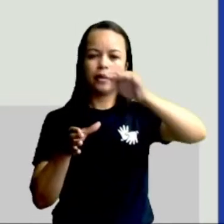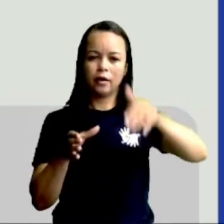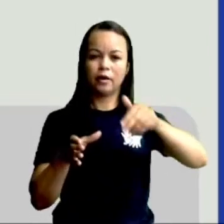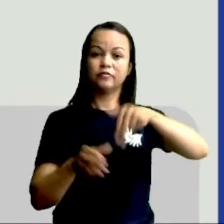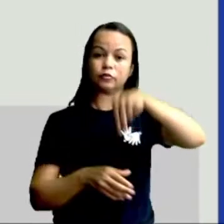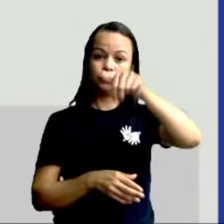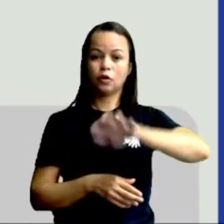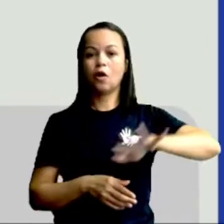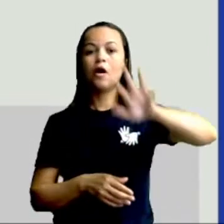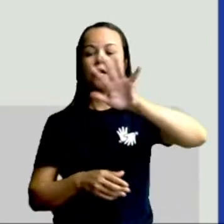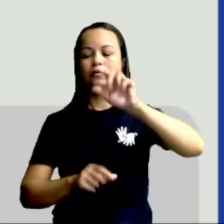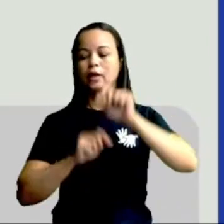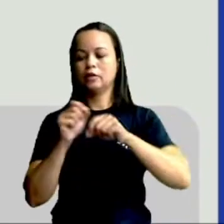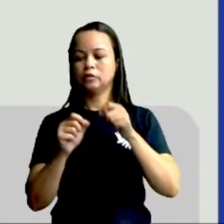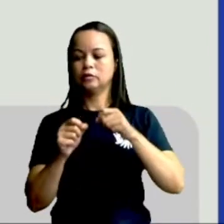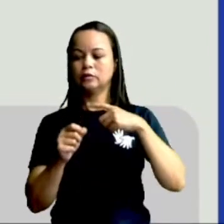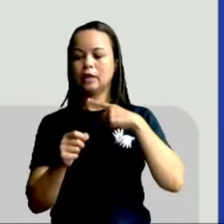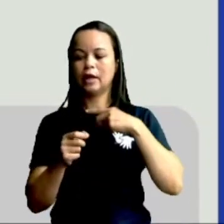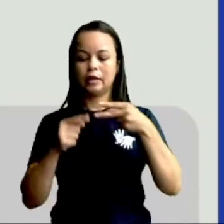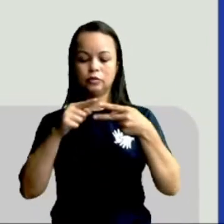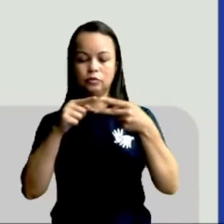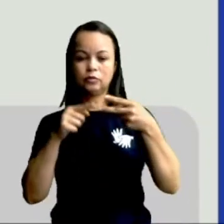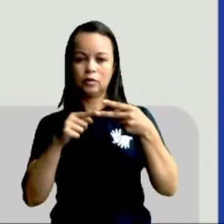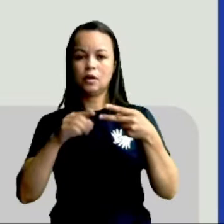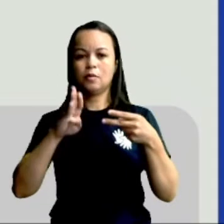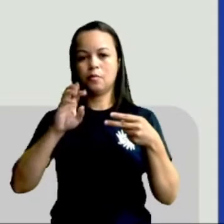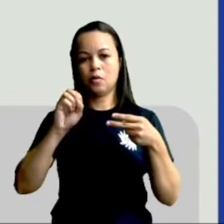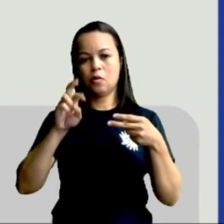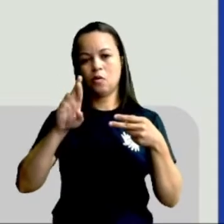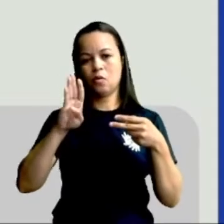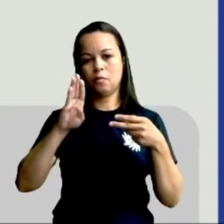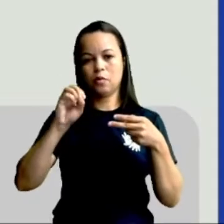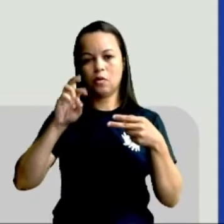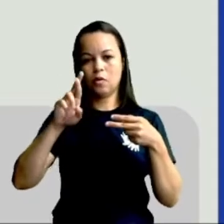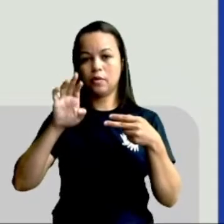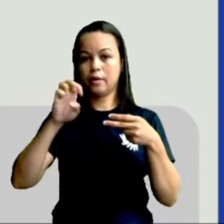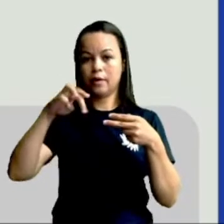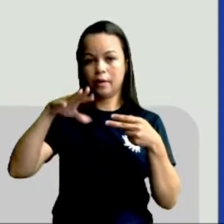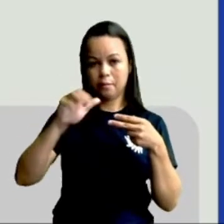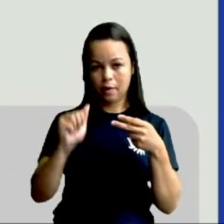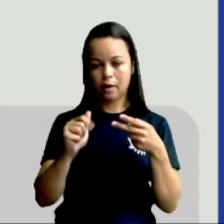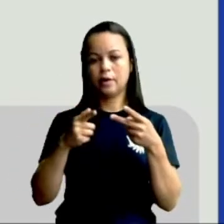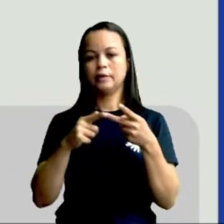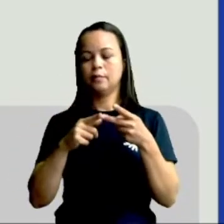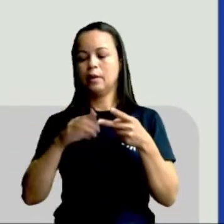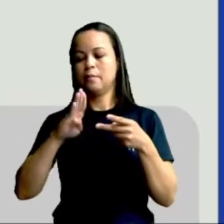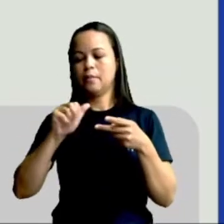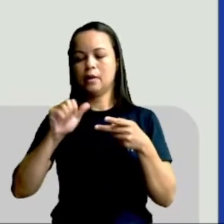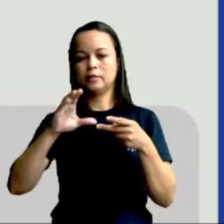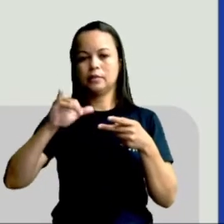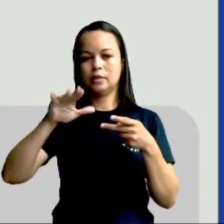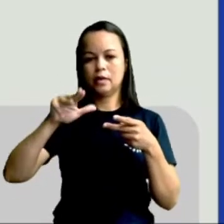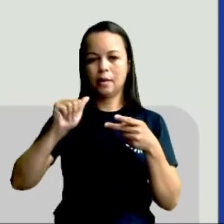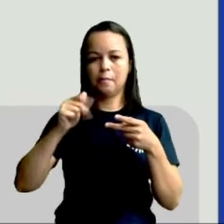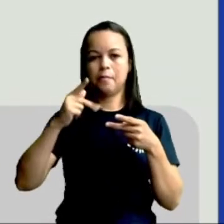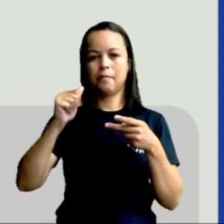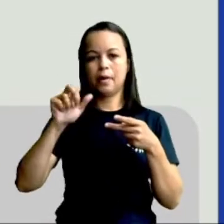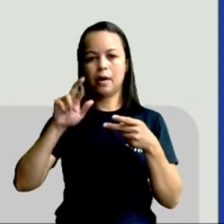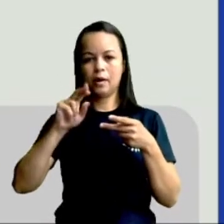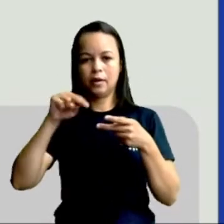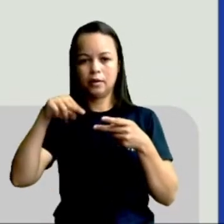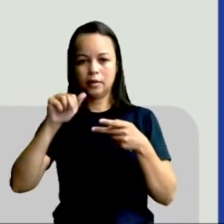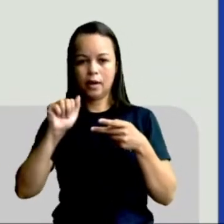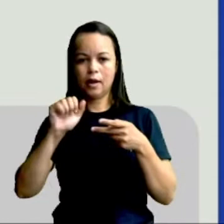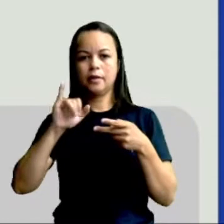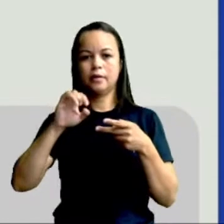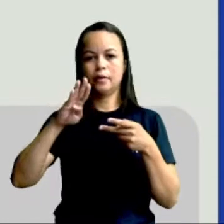dois antigos e extensos planaltos, da Borborema e a bacia do rio Parnaíba. É uma elevação bem bonitona assim,